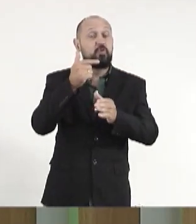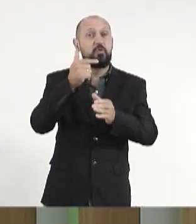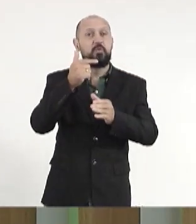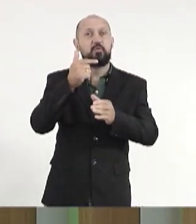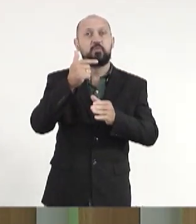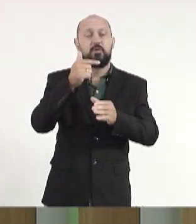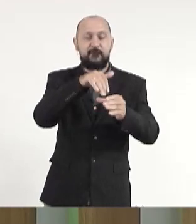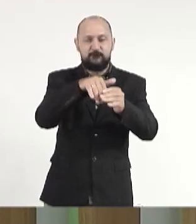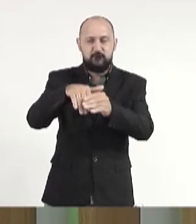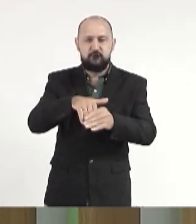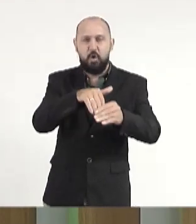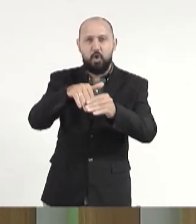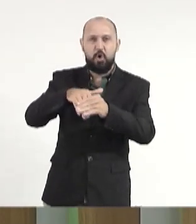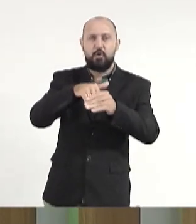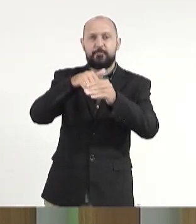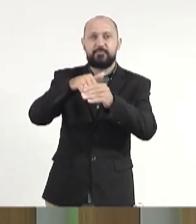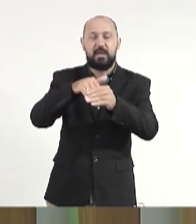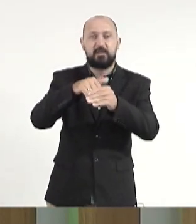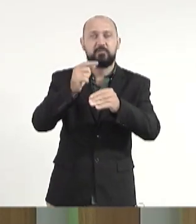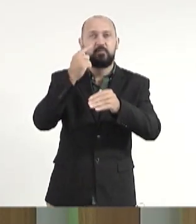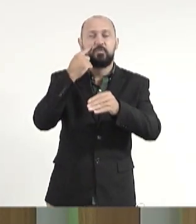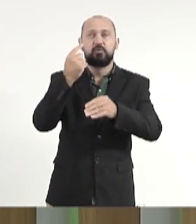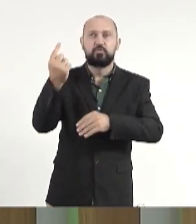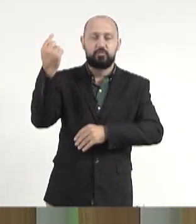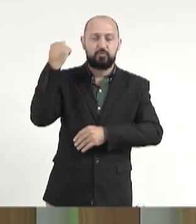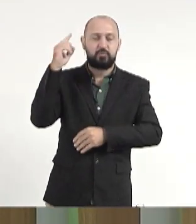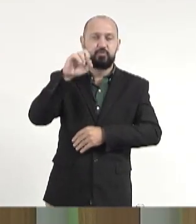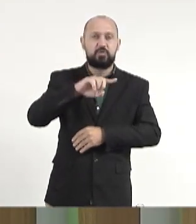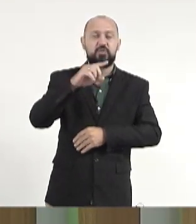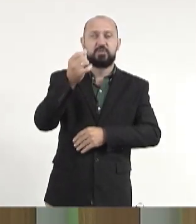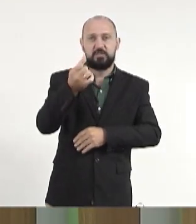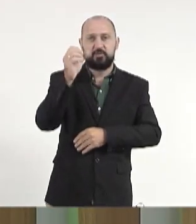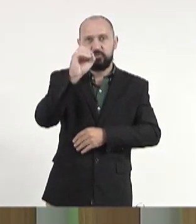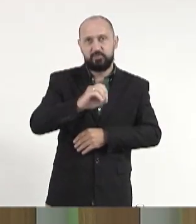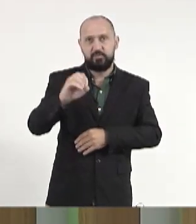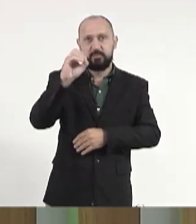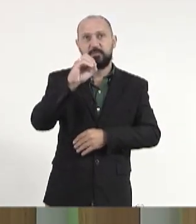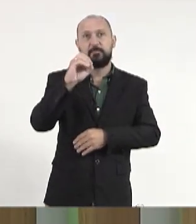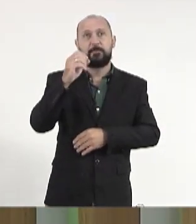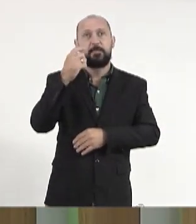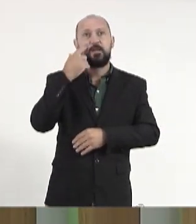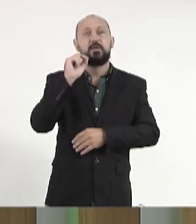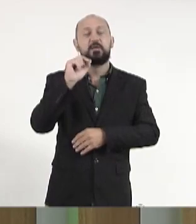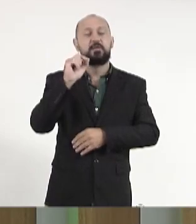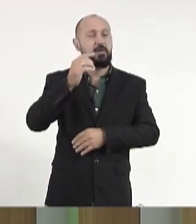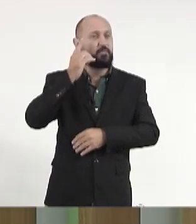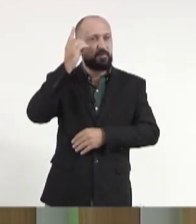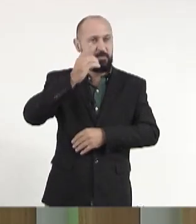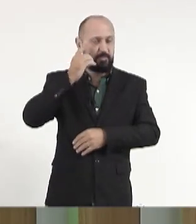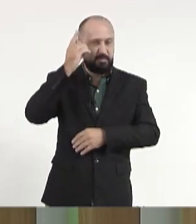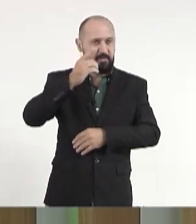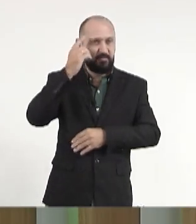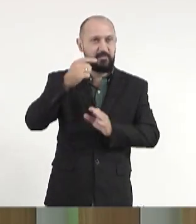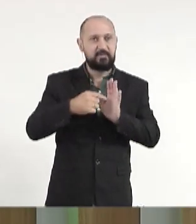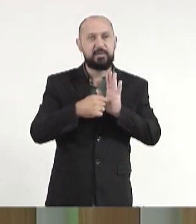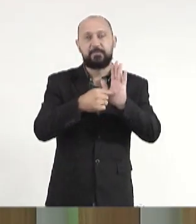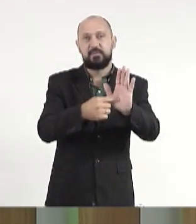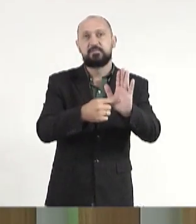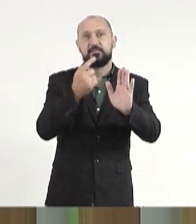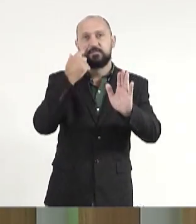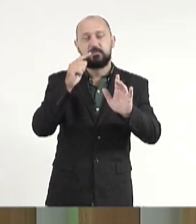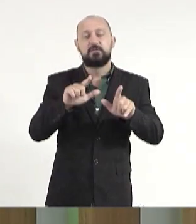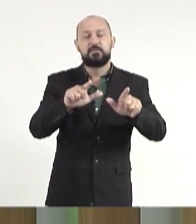de janeiro, tem se sentido intimidado com diversos ataques nas redes sociais, pessoais também.